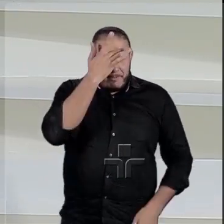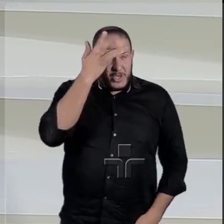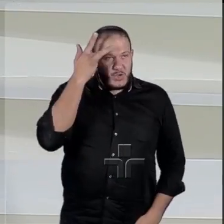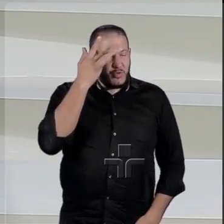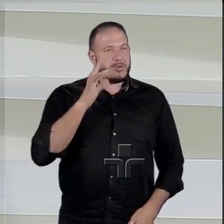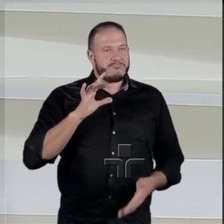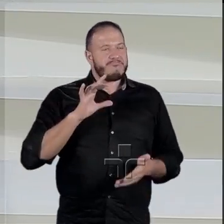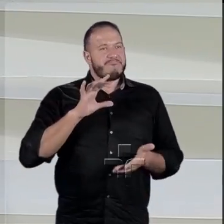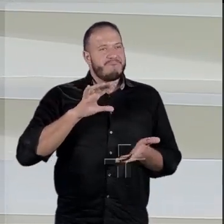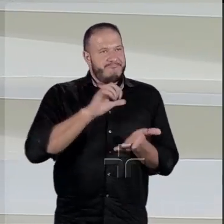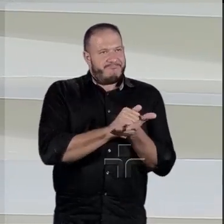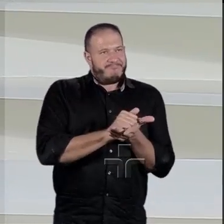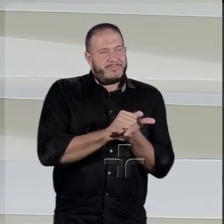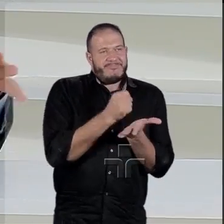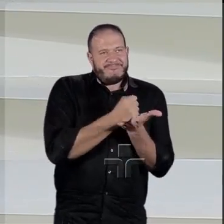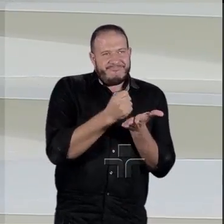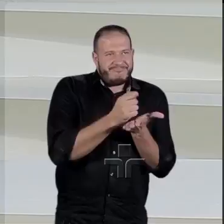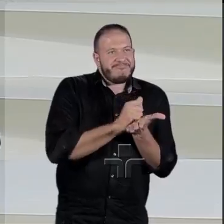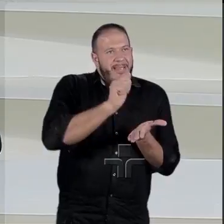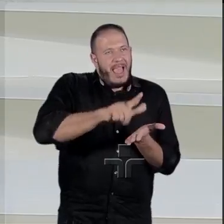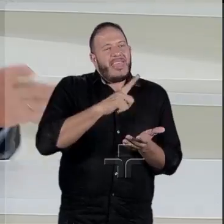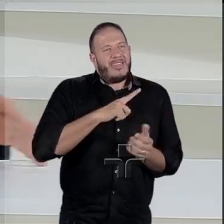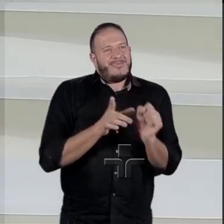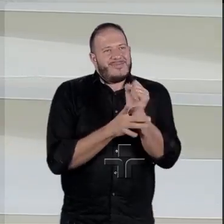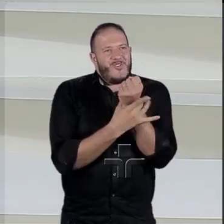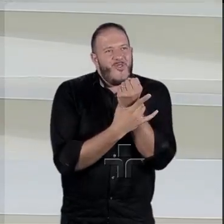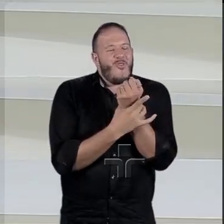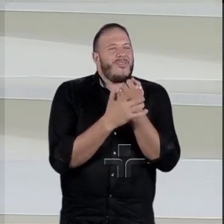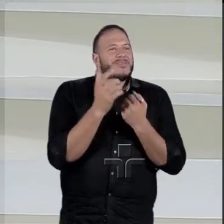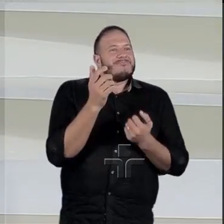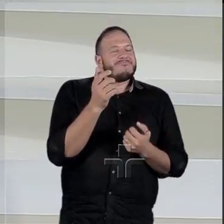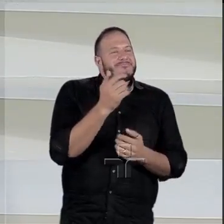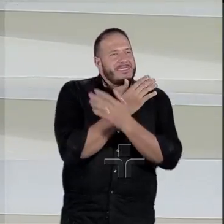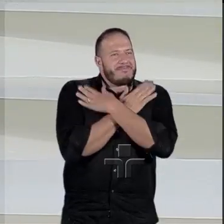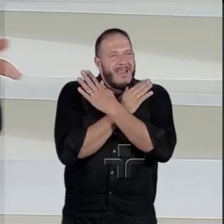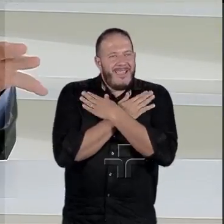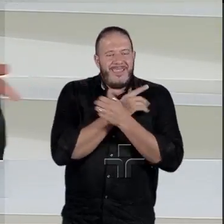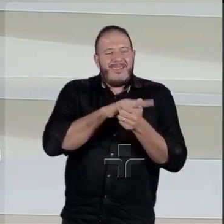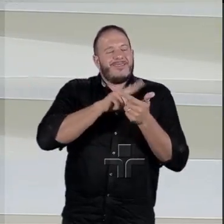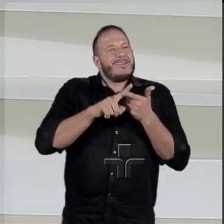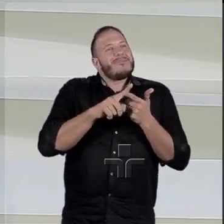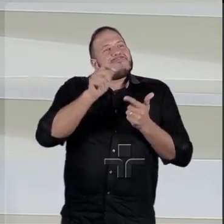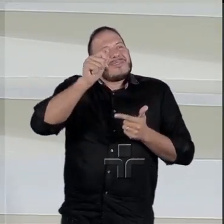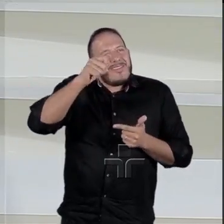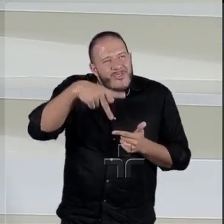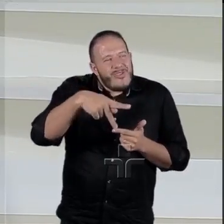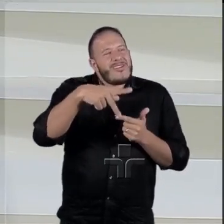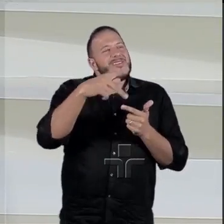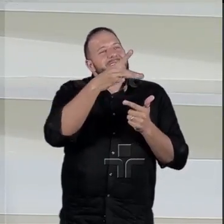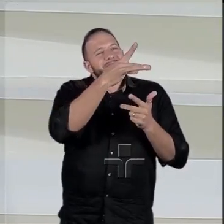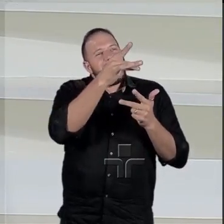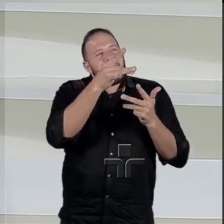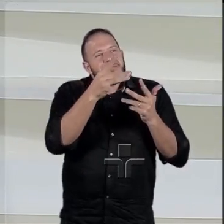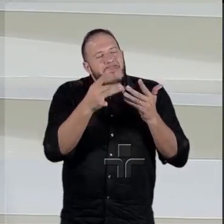de emprego está bem. Ele tem seguro-desemprego, ele tem aposentadoria, ele tem toda a assistência do